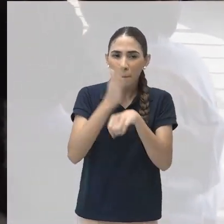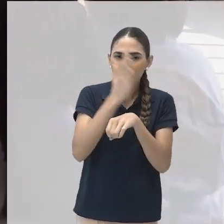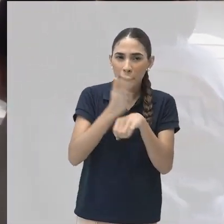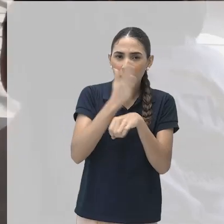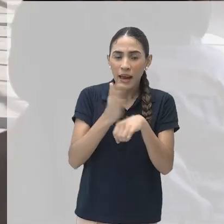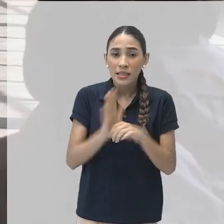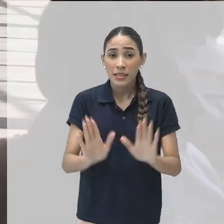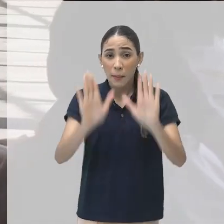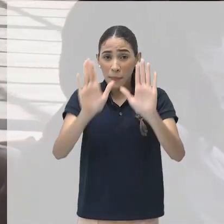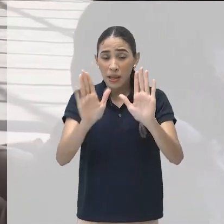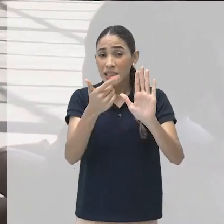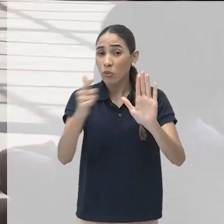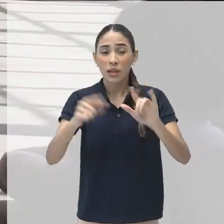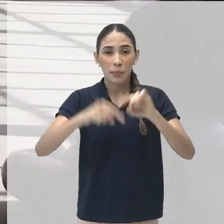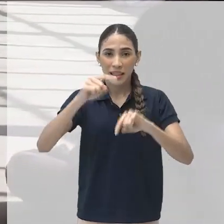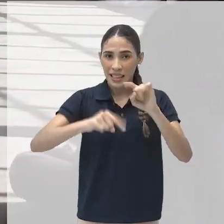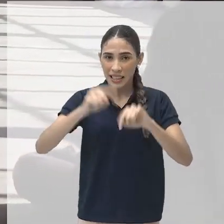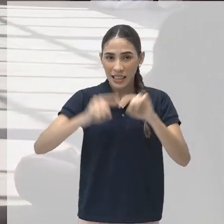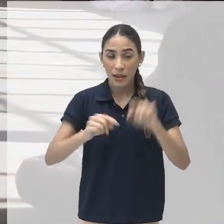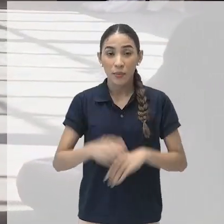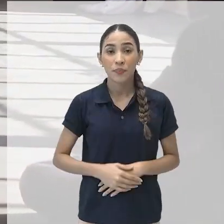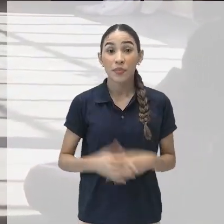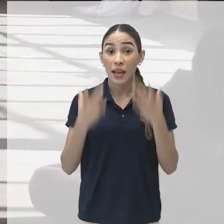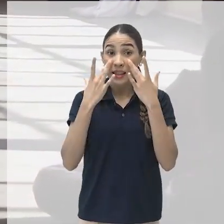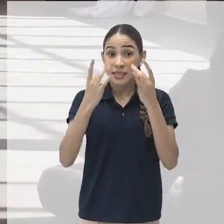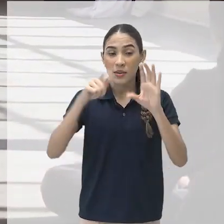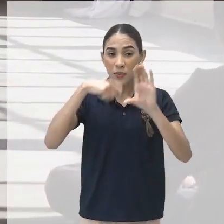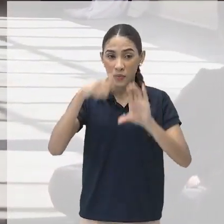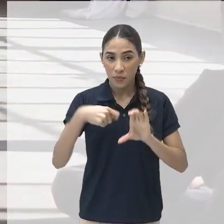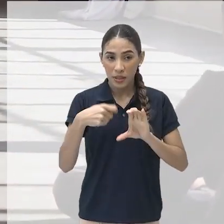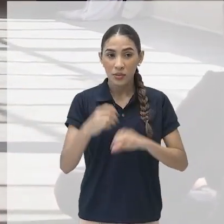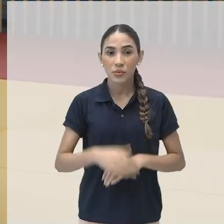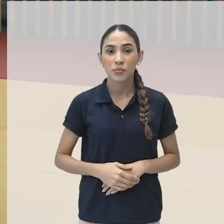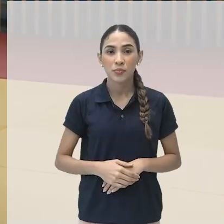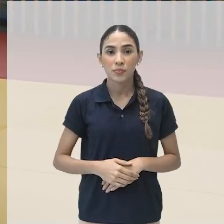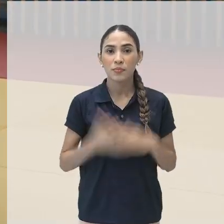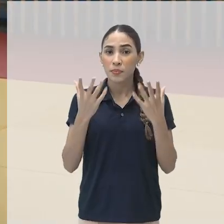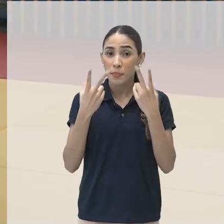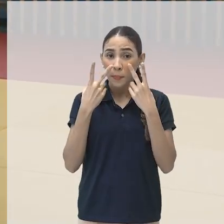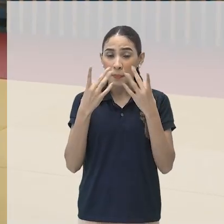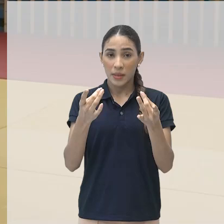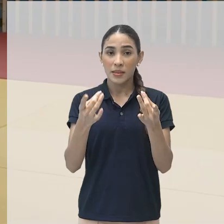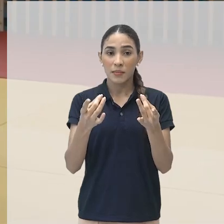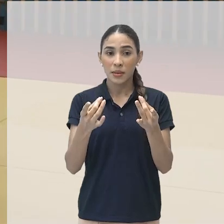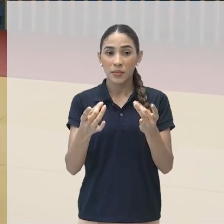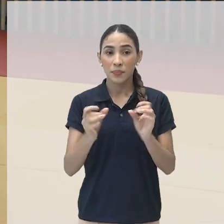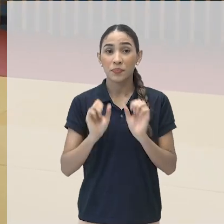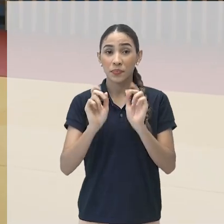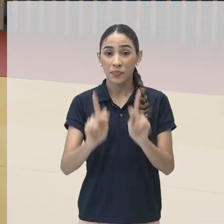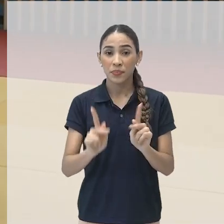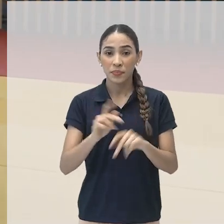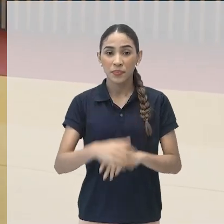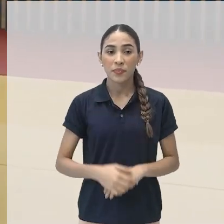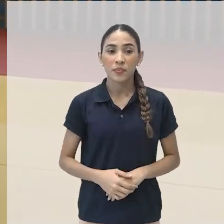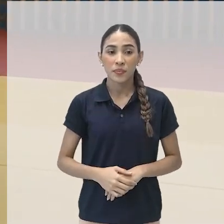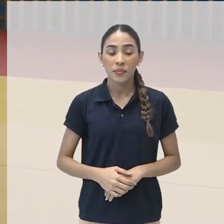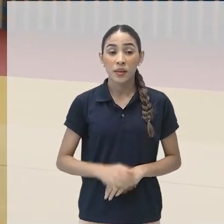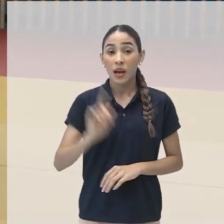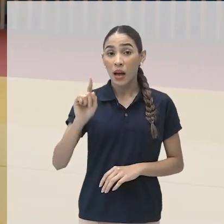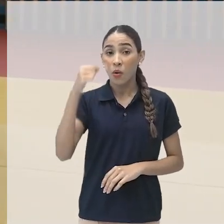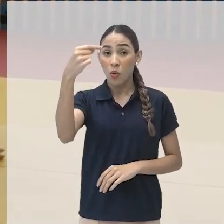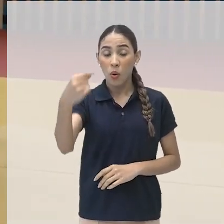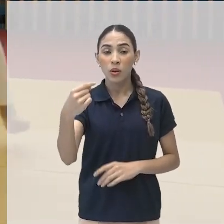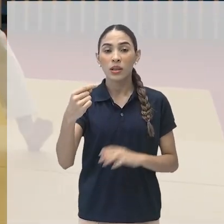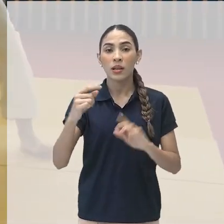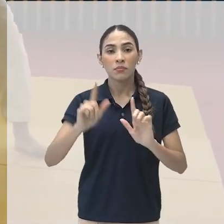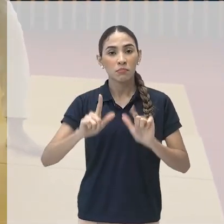mãos desarmadas. Observem aí o vídeo. Deu para perceber? Muito bem. A próxima